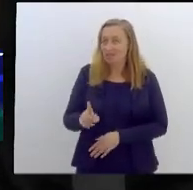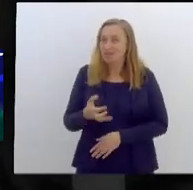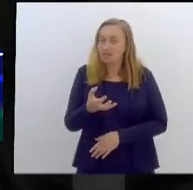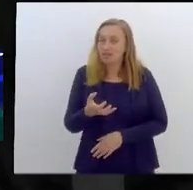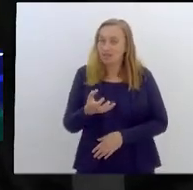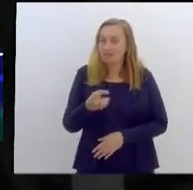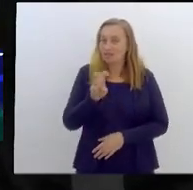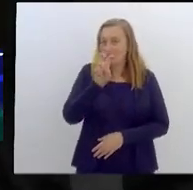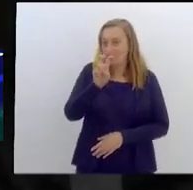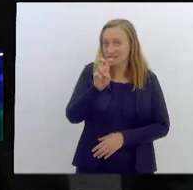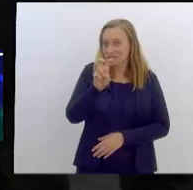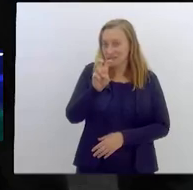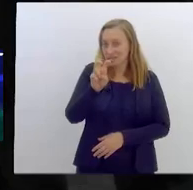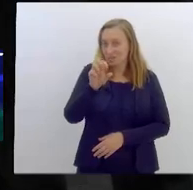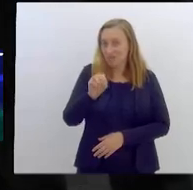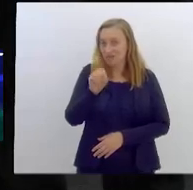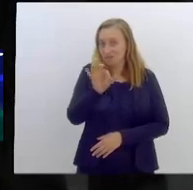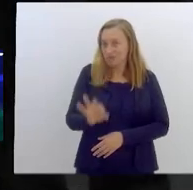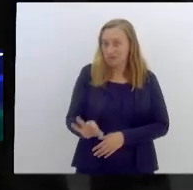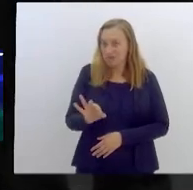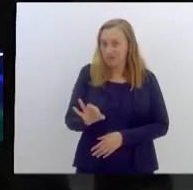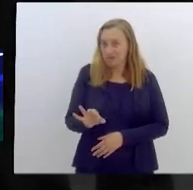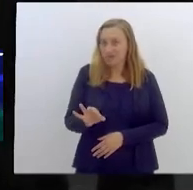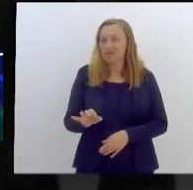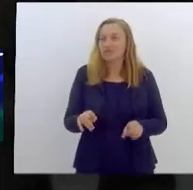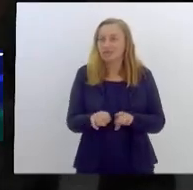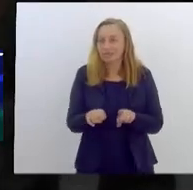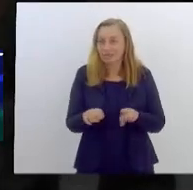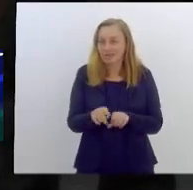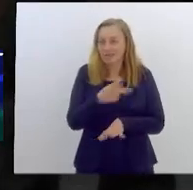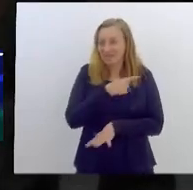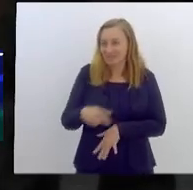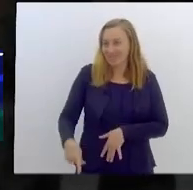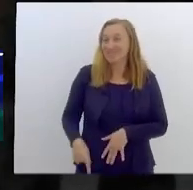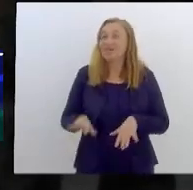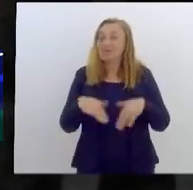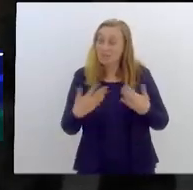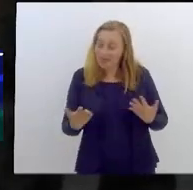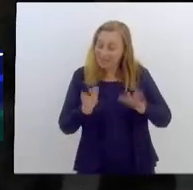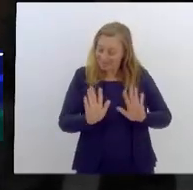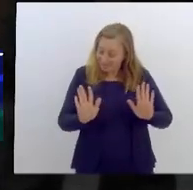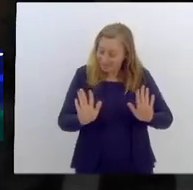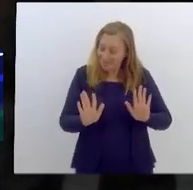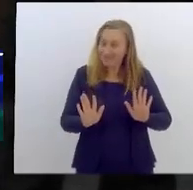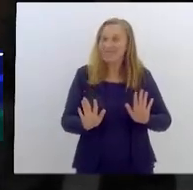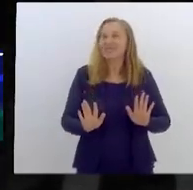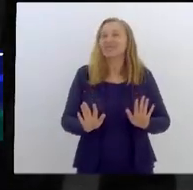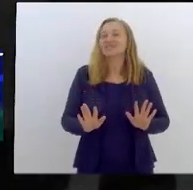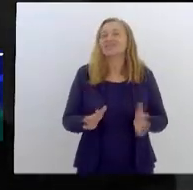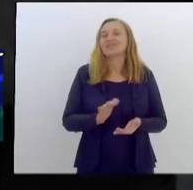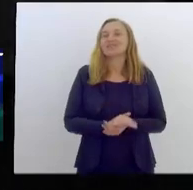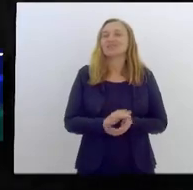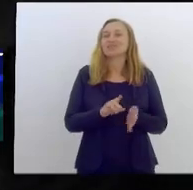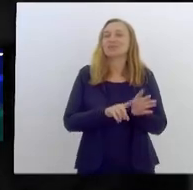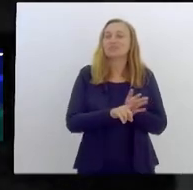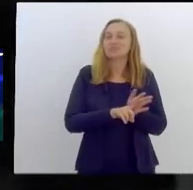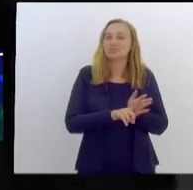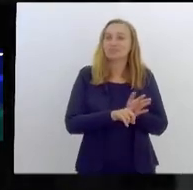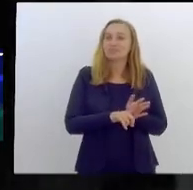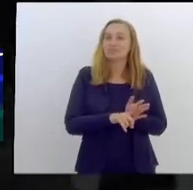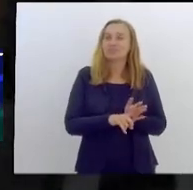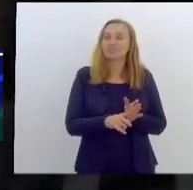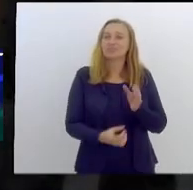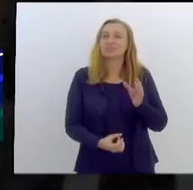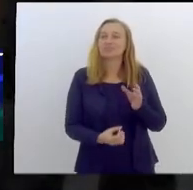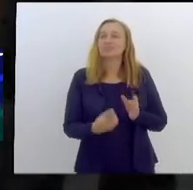fosse 5%, 50%, incluindo a presidência. Mas, dito isso, consultei a autora do